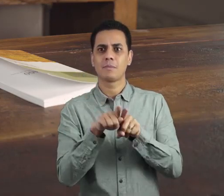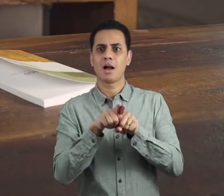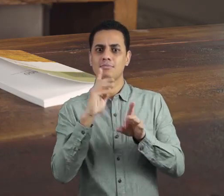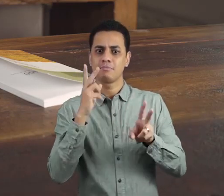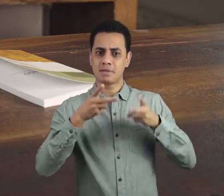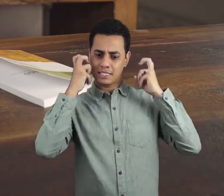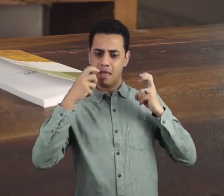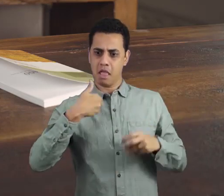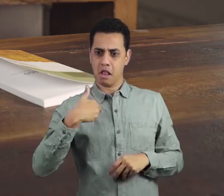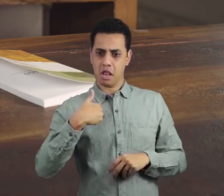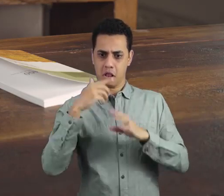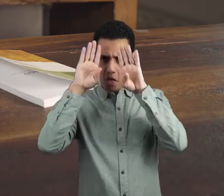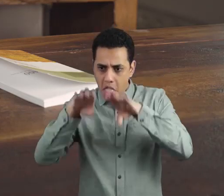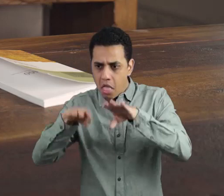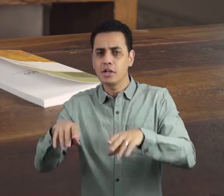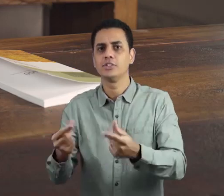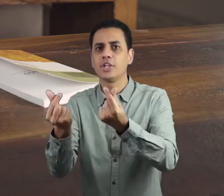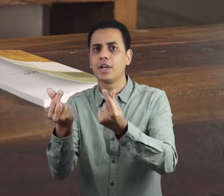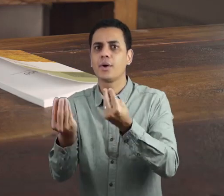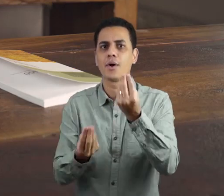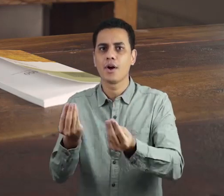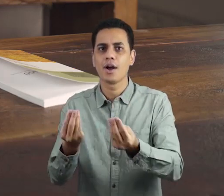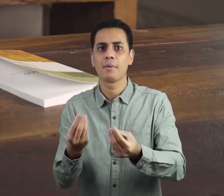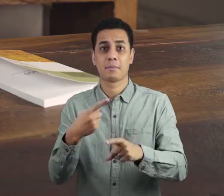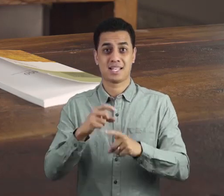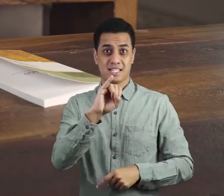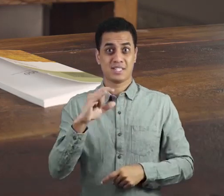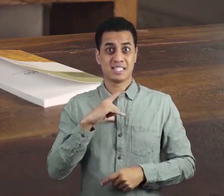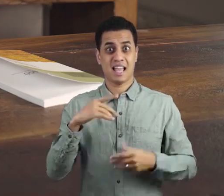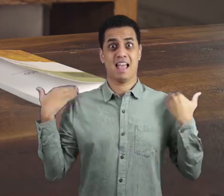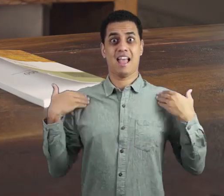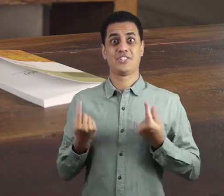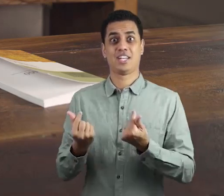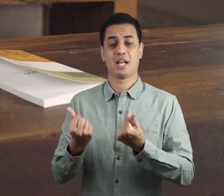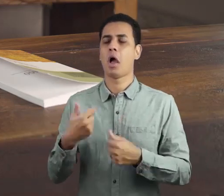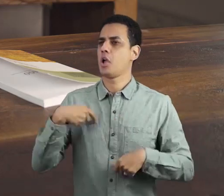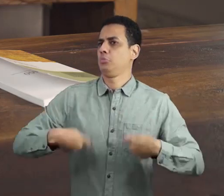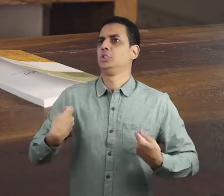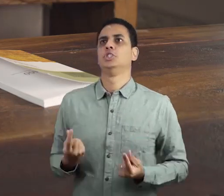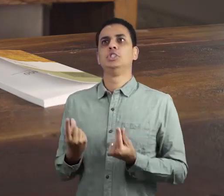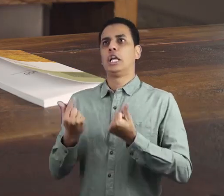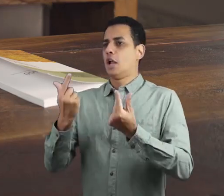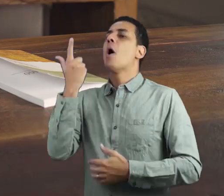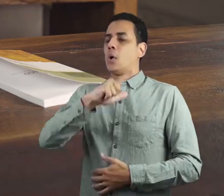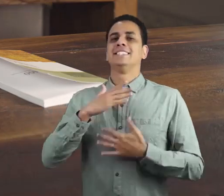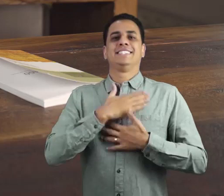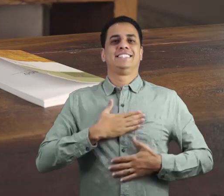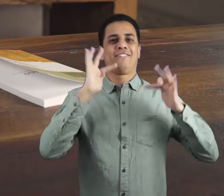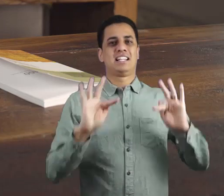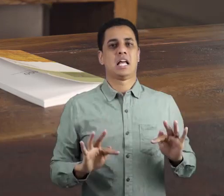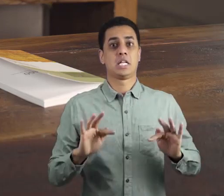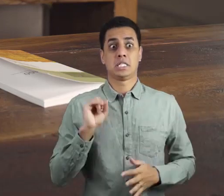mas está em Cristo, que eu e você precisamos nos alegrar em termos Deus na nossa vida, porque Ele é a nossa maior